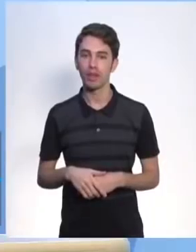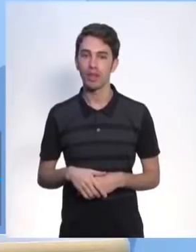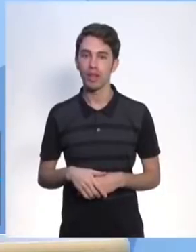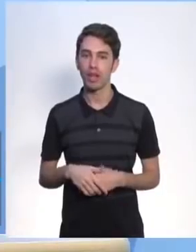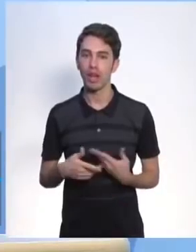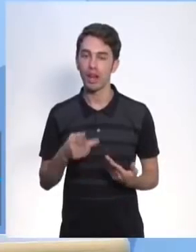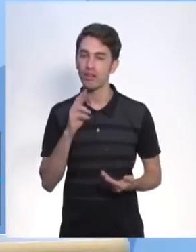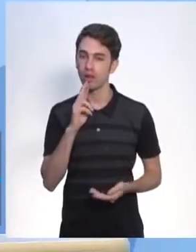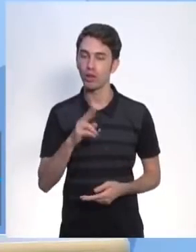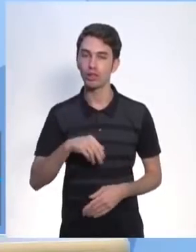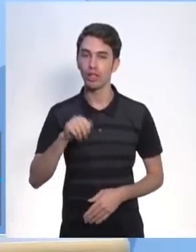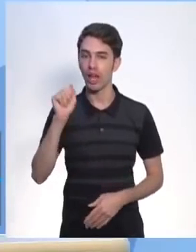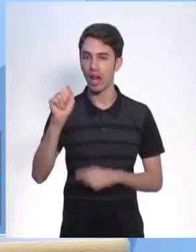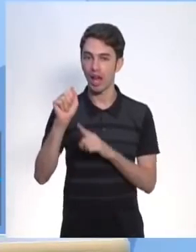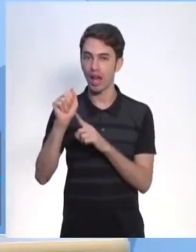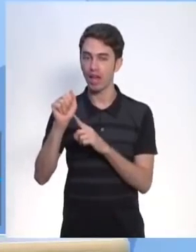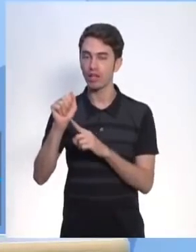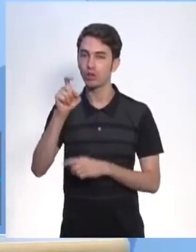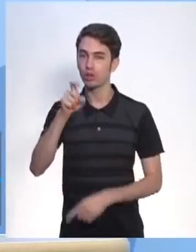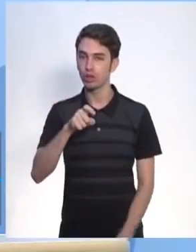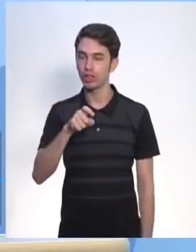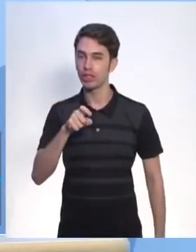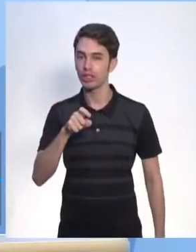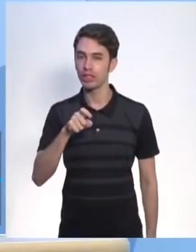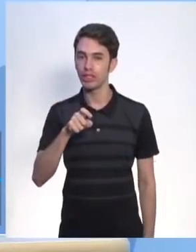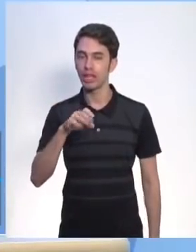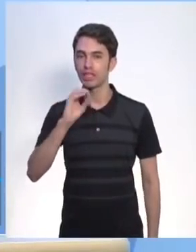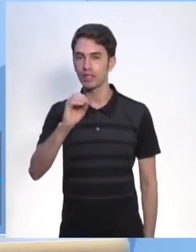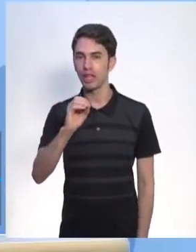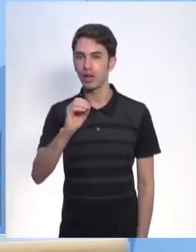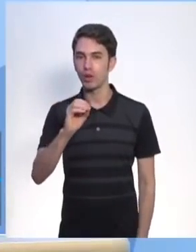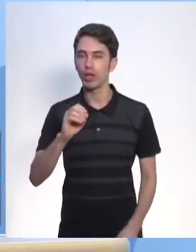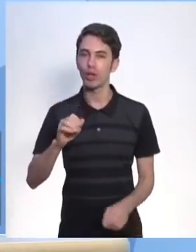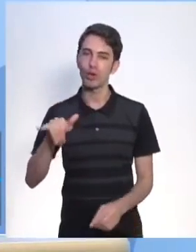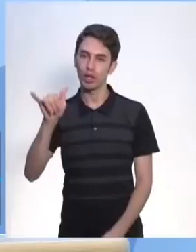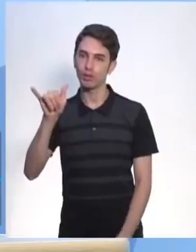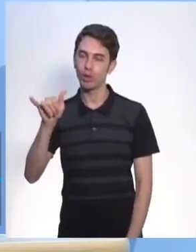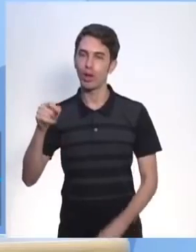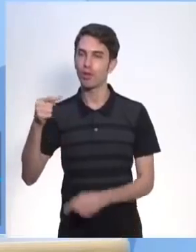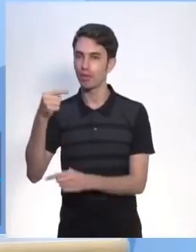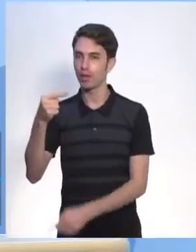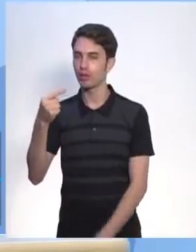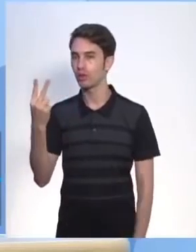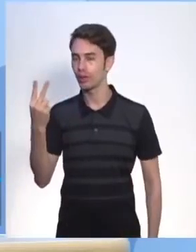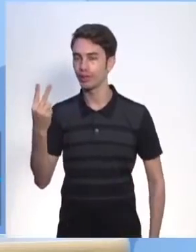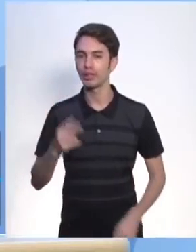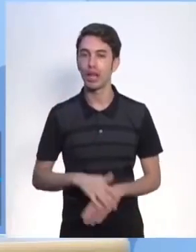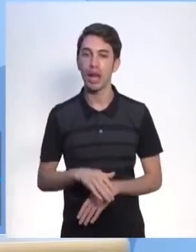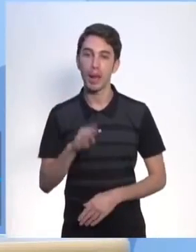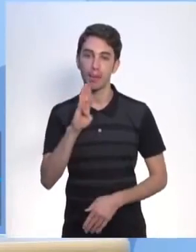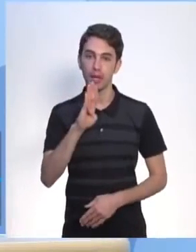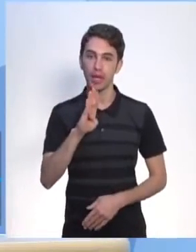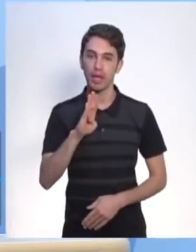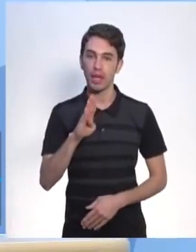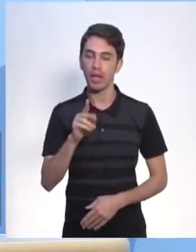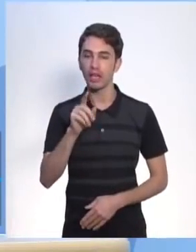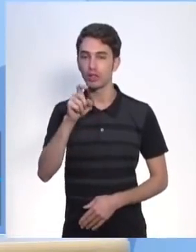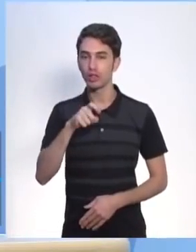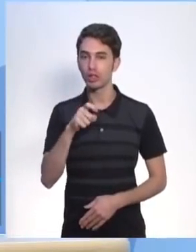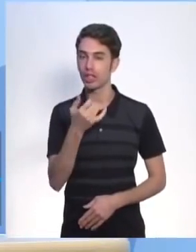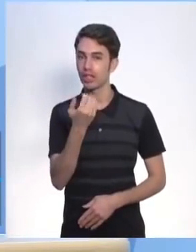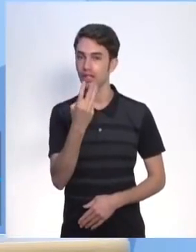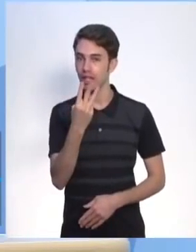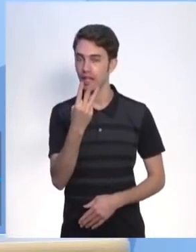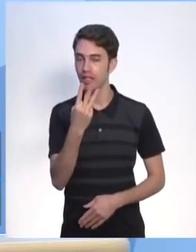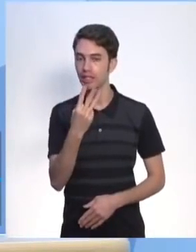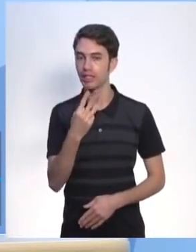que o x é 0 e o y é menos 2. A B, o x é 3